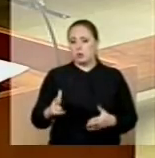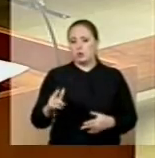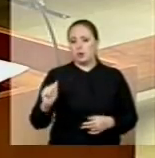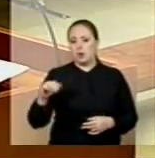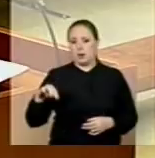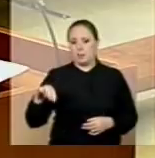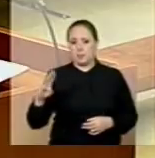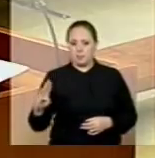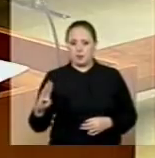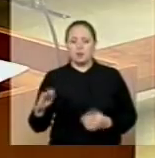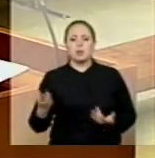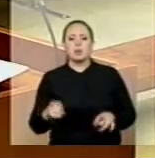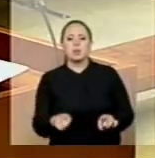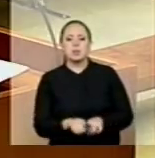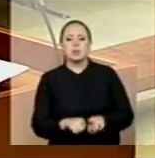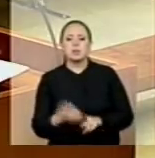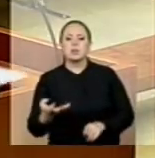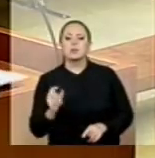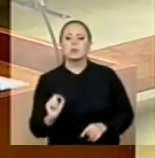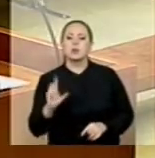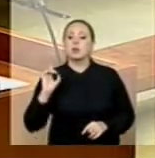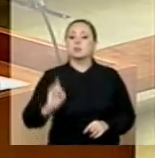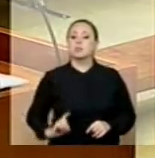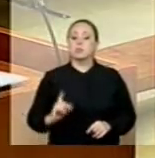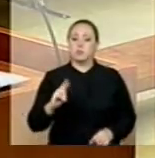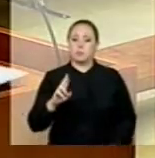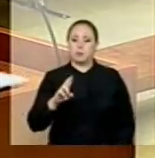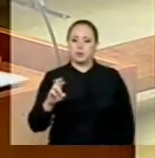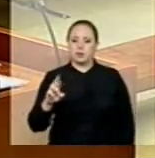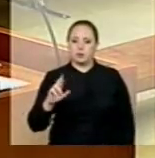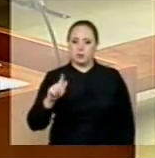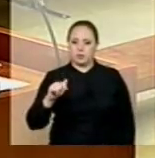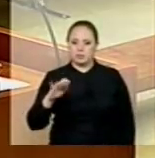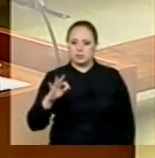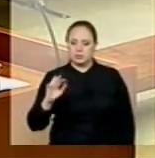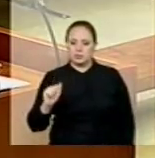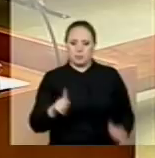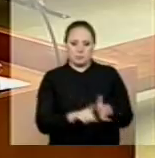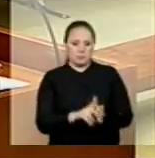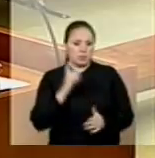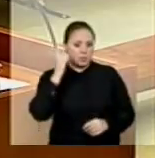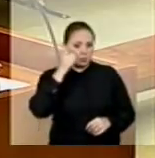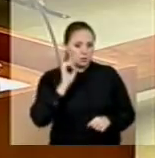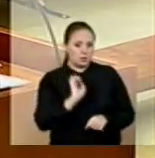e pleiteia também o direito e as prerrogativas dos deputados estaduais.